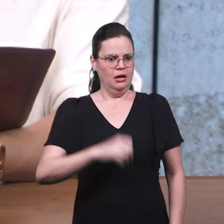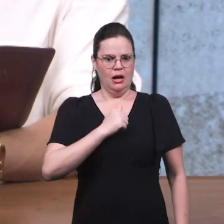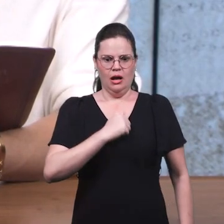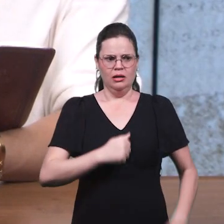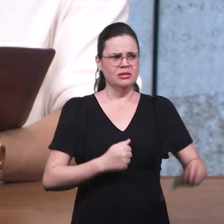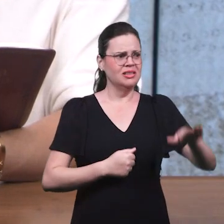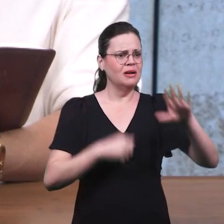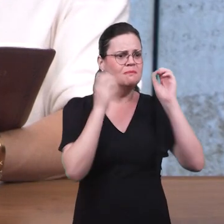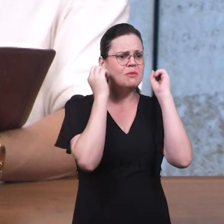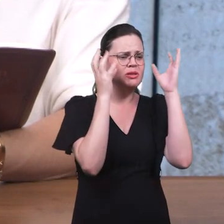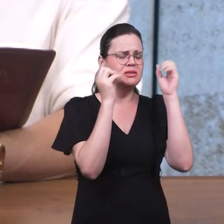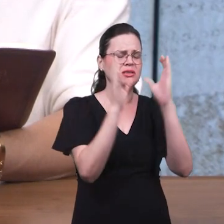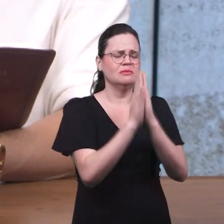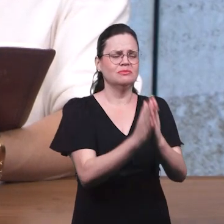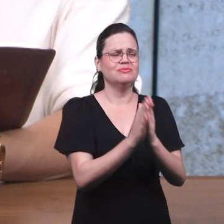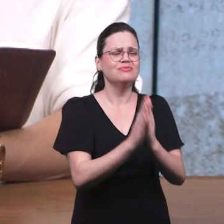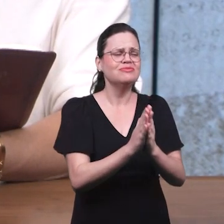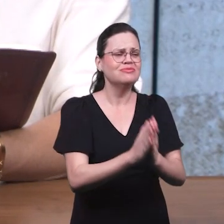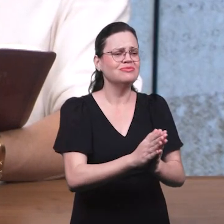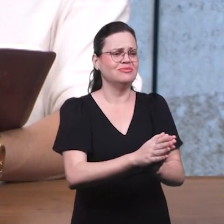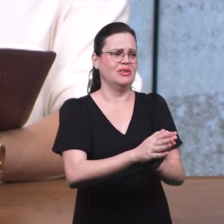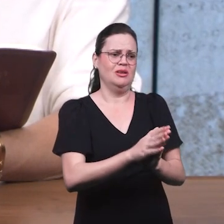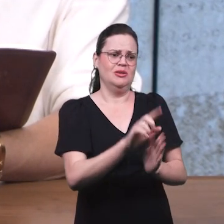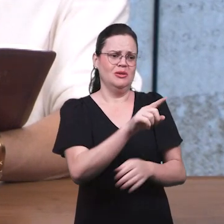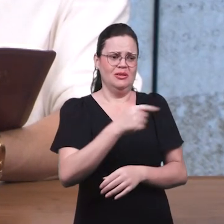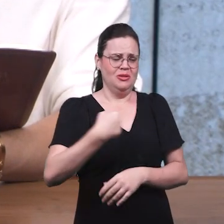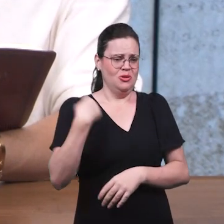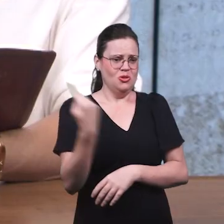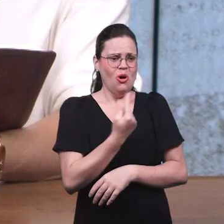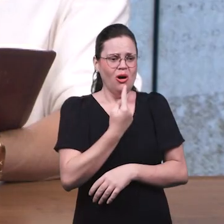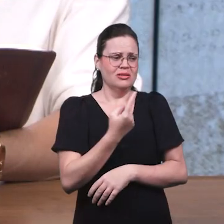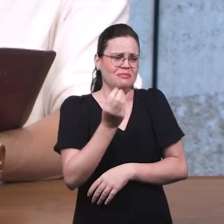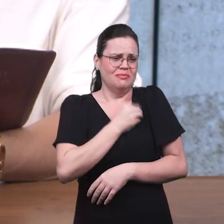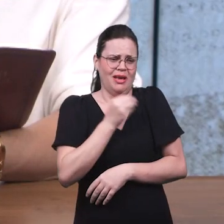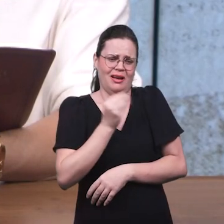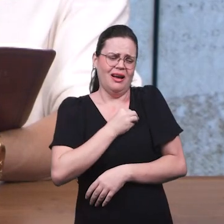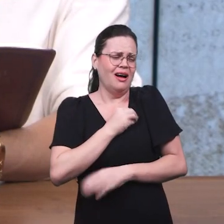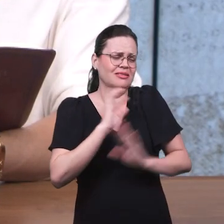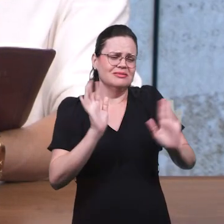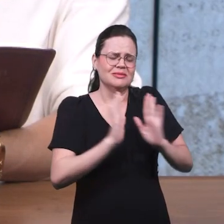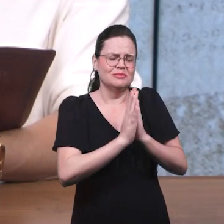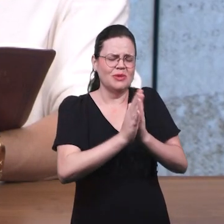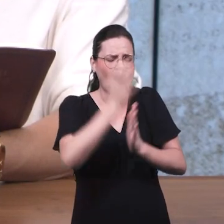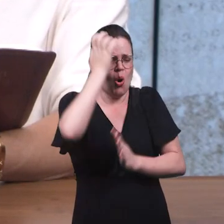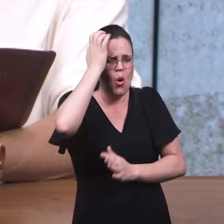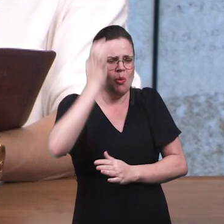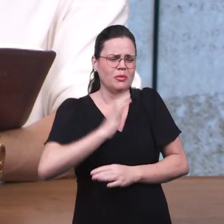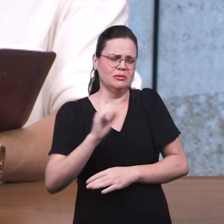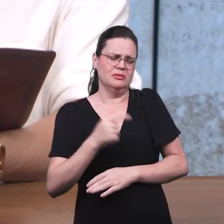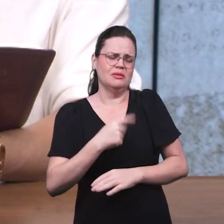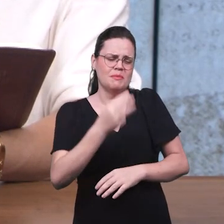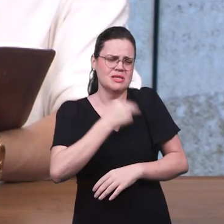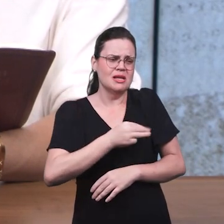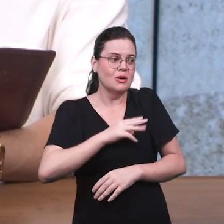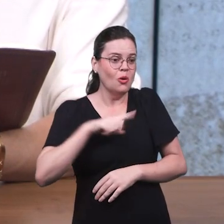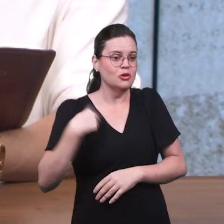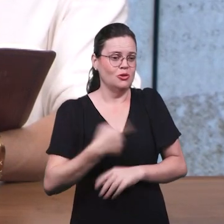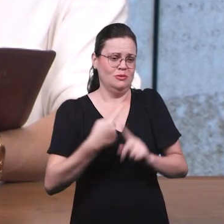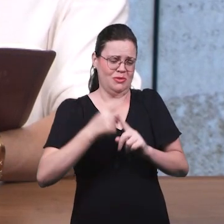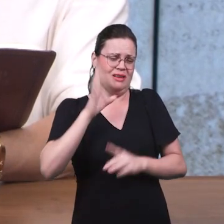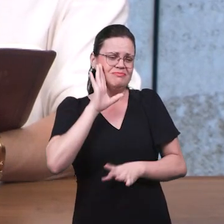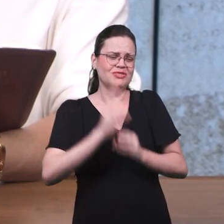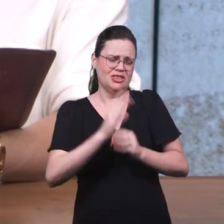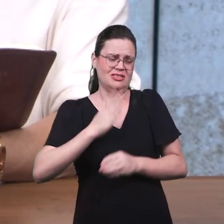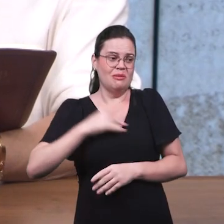Senhor meu, ora, não ponha sobre nós este pecado que fizemos loucamente e com que